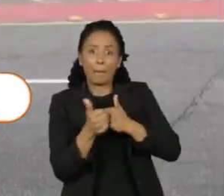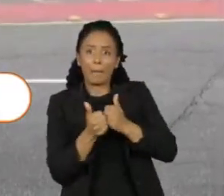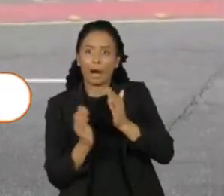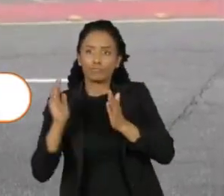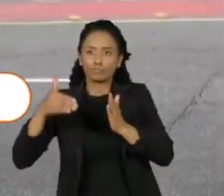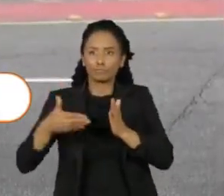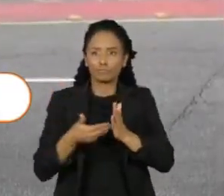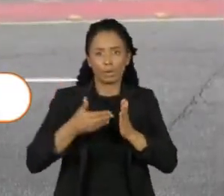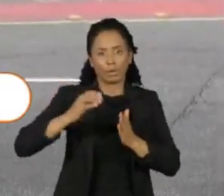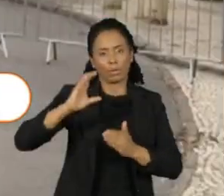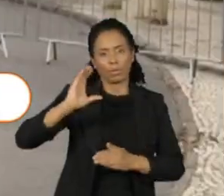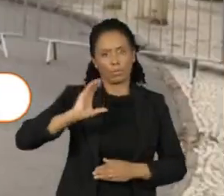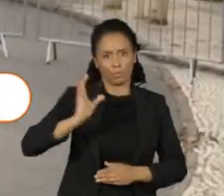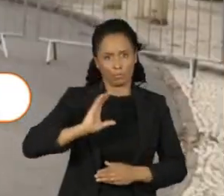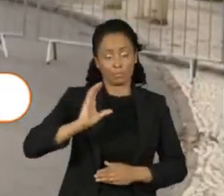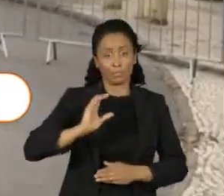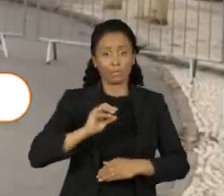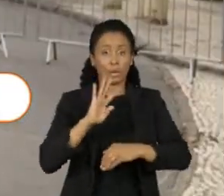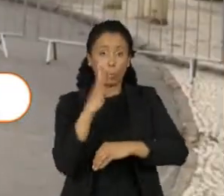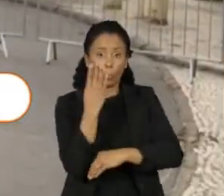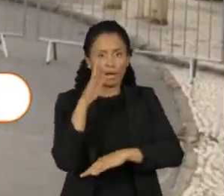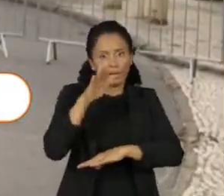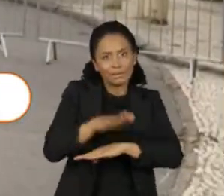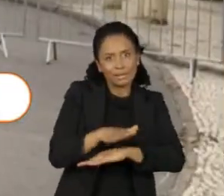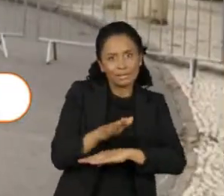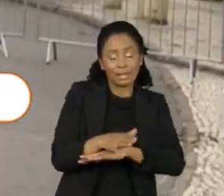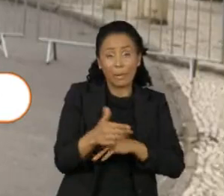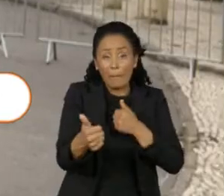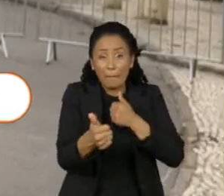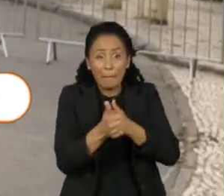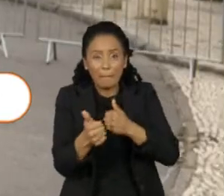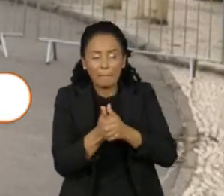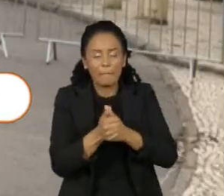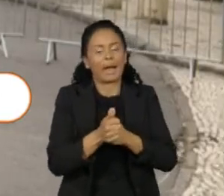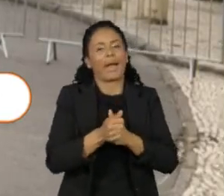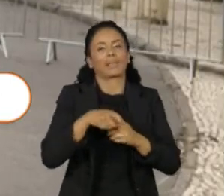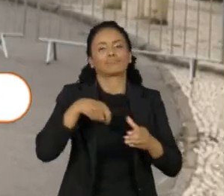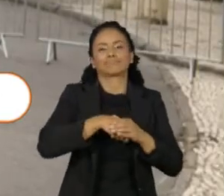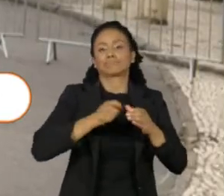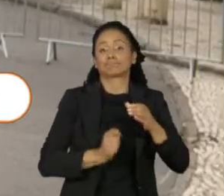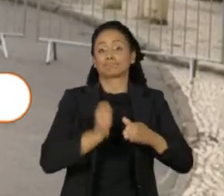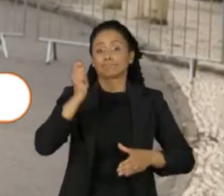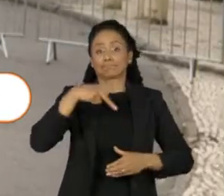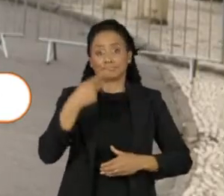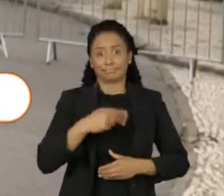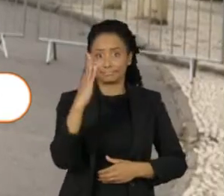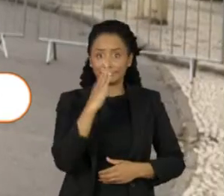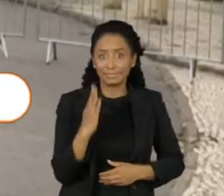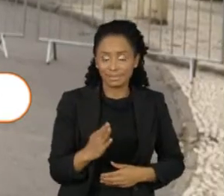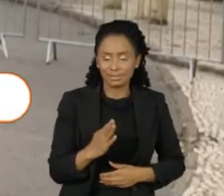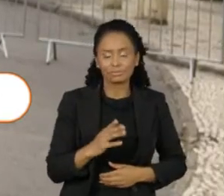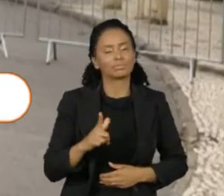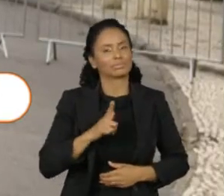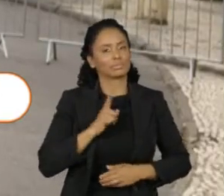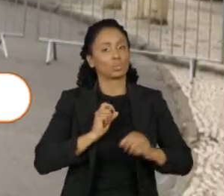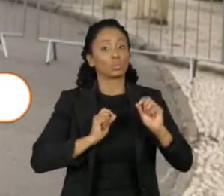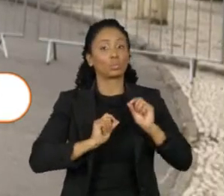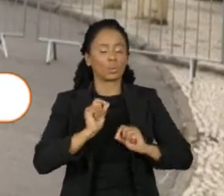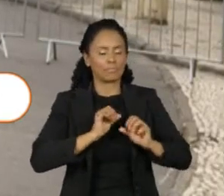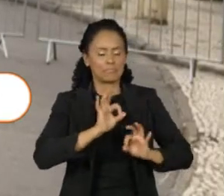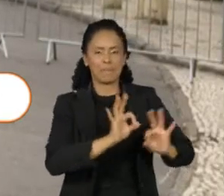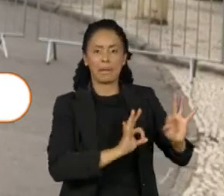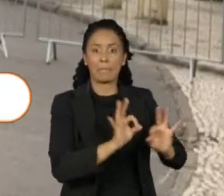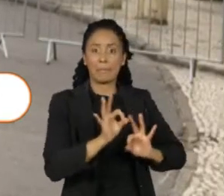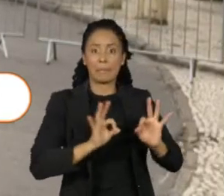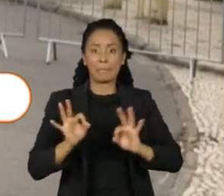as quatro horas da tarde hora aproximada da Proclamação da Independência do Brasil a frota da Esquadra brasileira